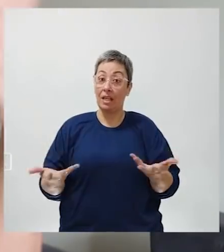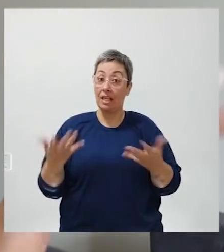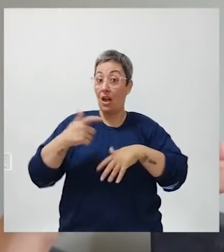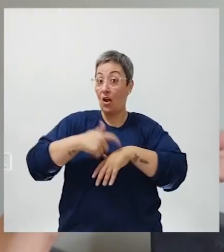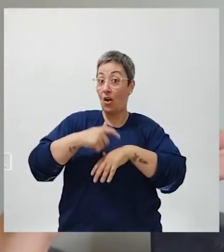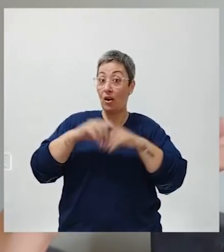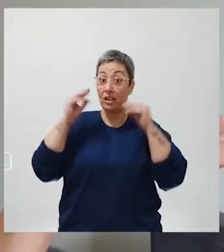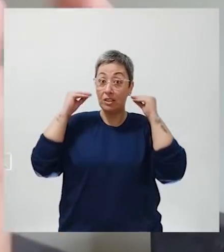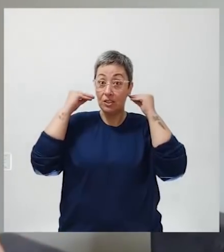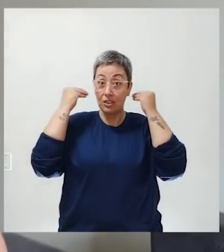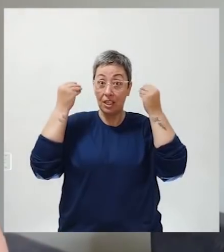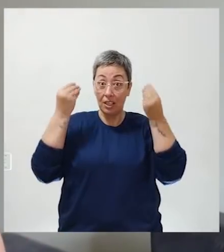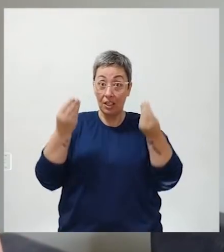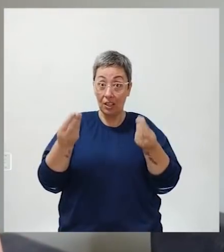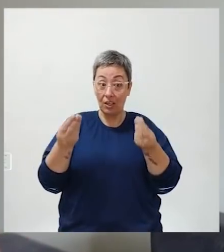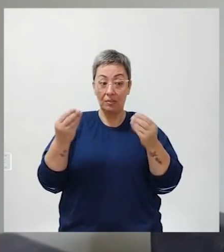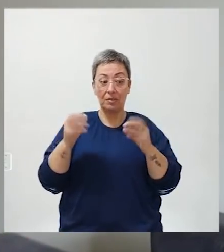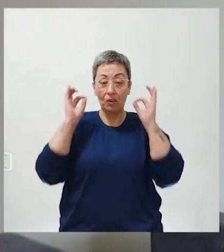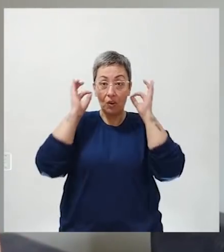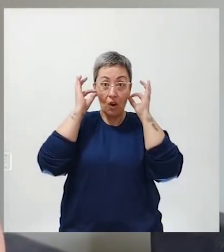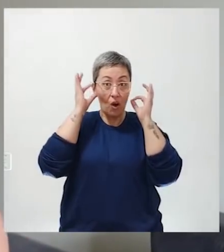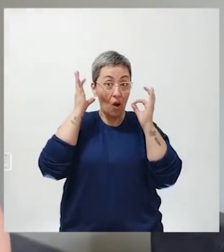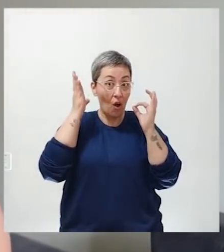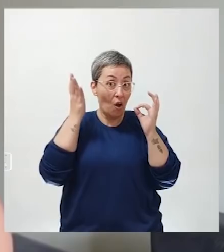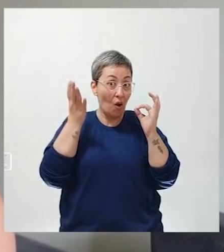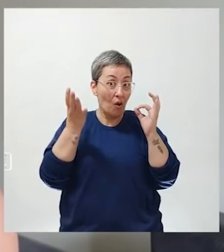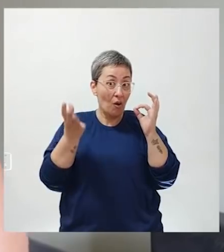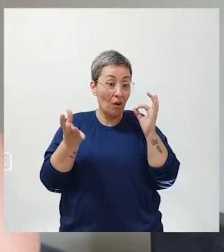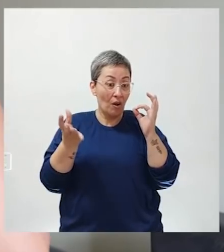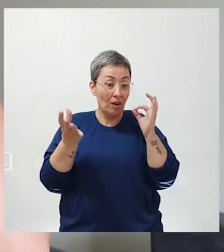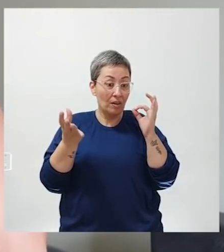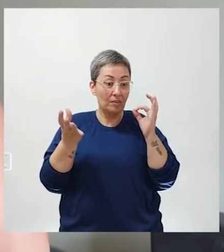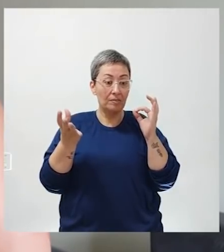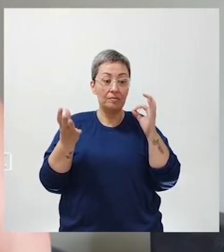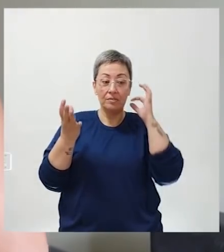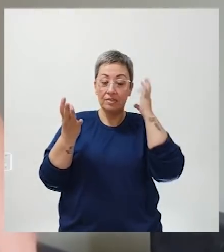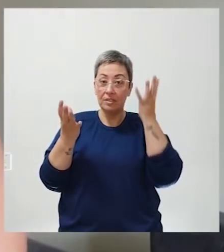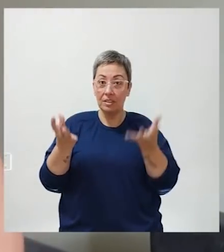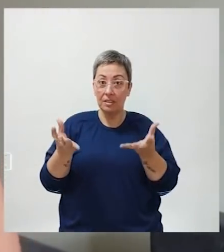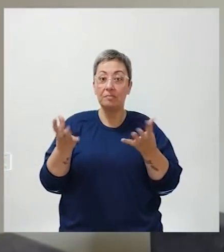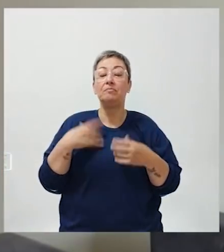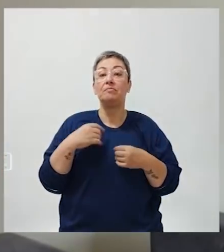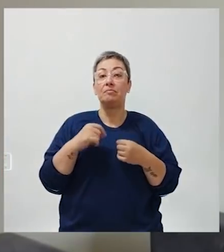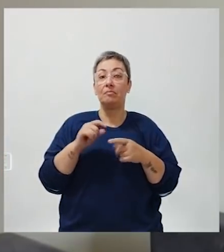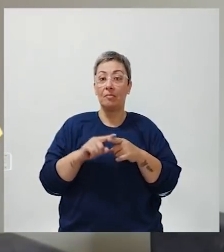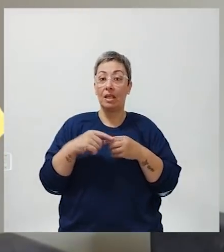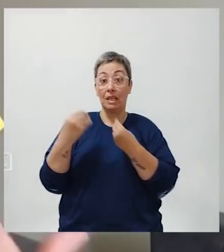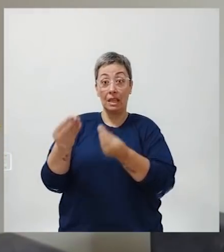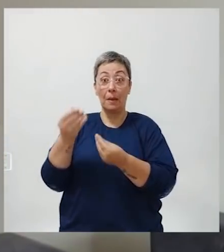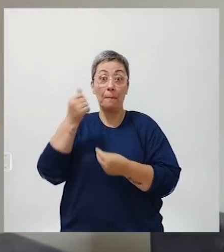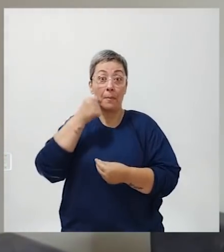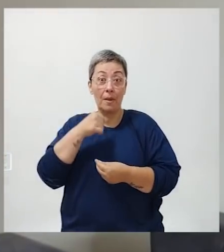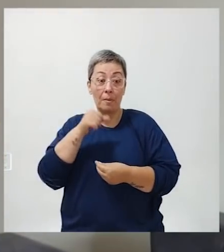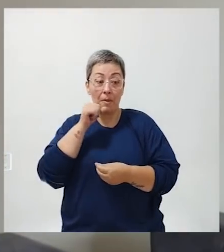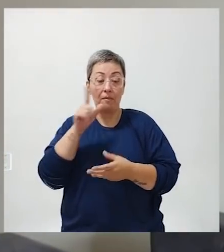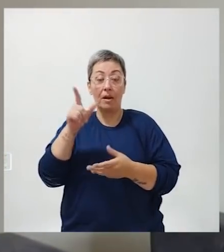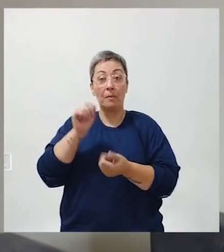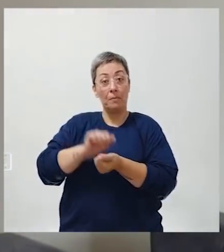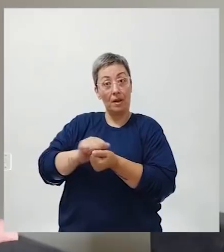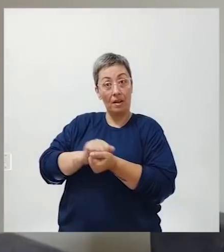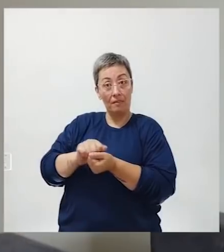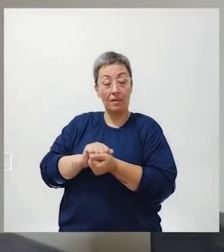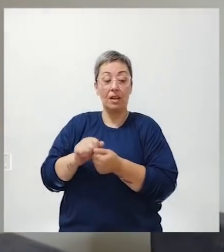E na hora de tirar, a mesma coisa, você pega aqui pelo lado do seu ouvidinho, tira a máscara, dá pra sua mamãe, aí